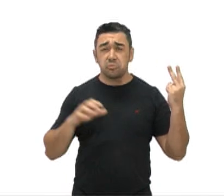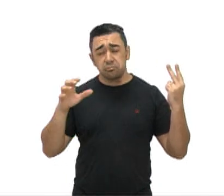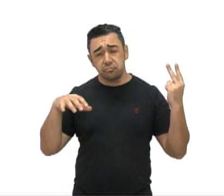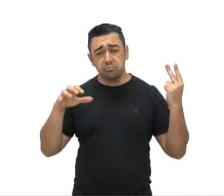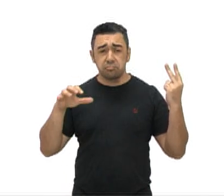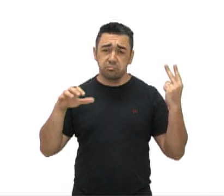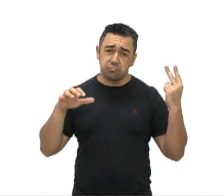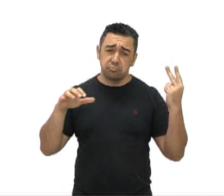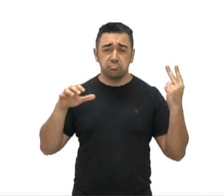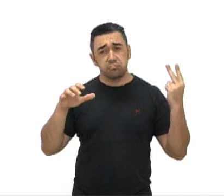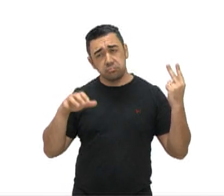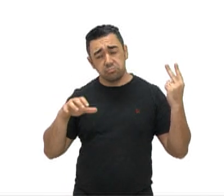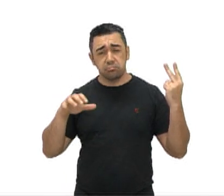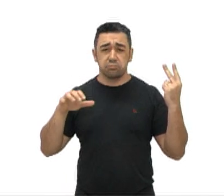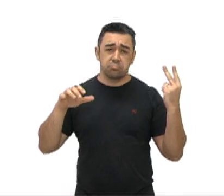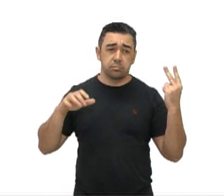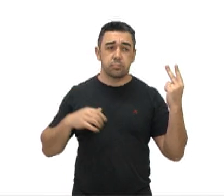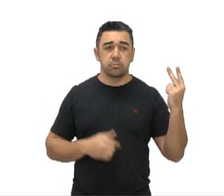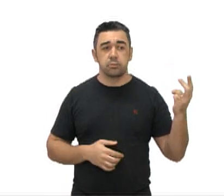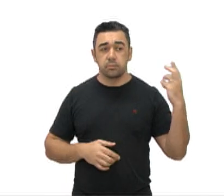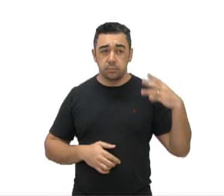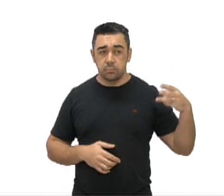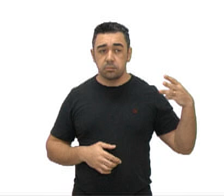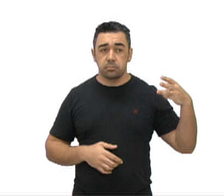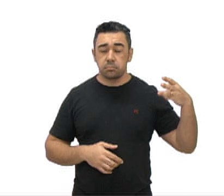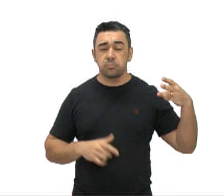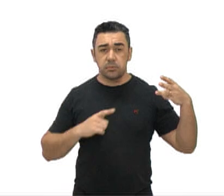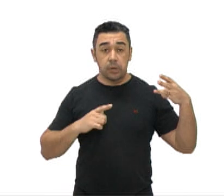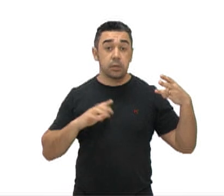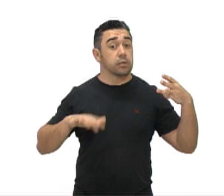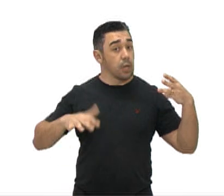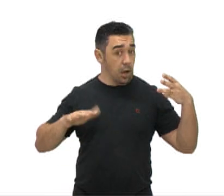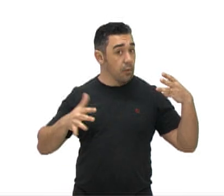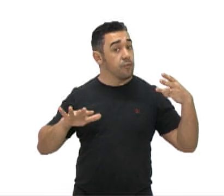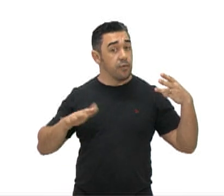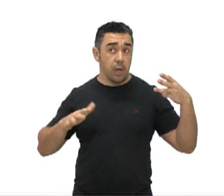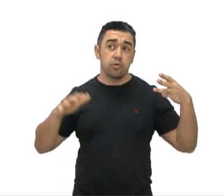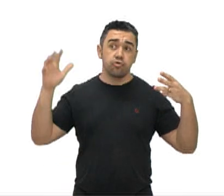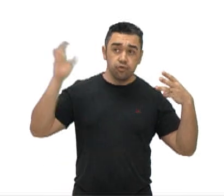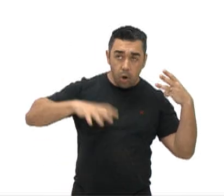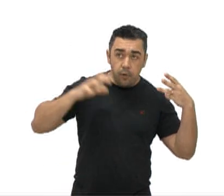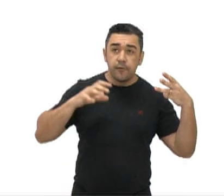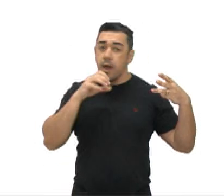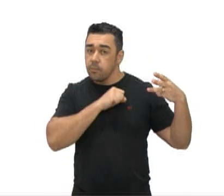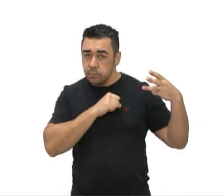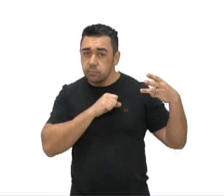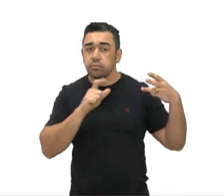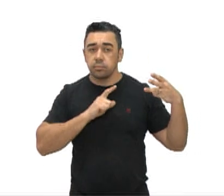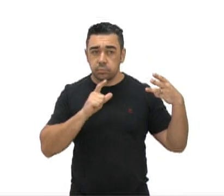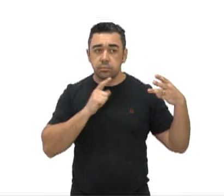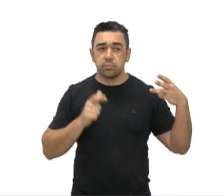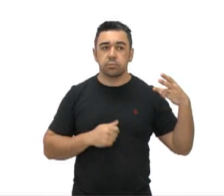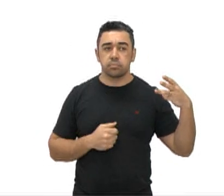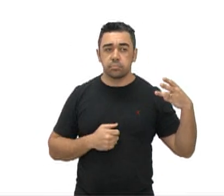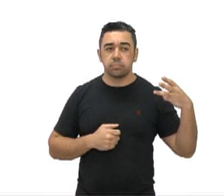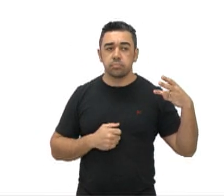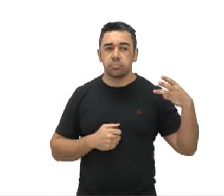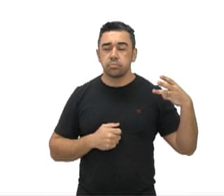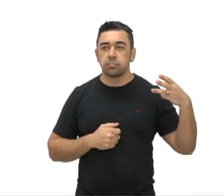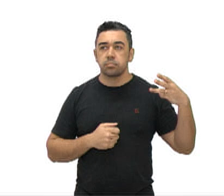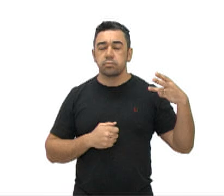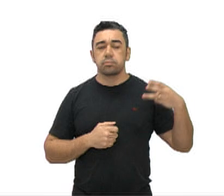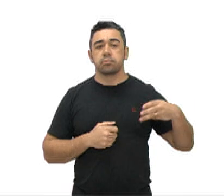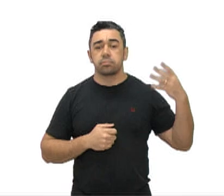lluvioso, o tempo está chuvoso. Se esperam tormentas, quer dizer, bom, vem tormentas por aí, né? Estamos